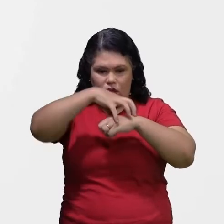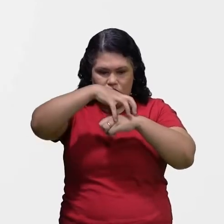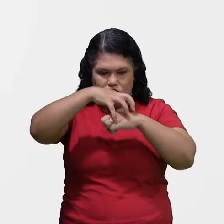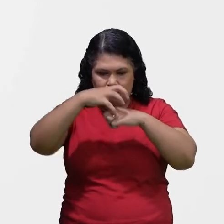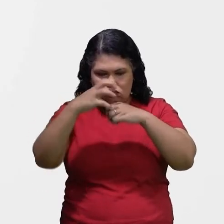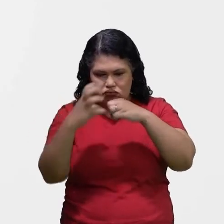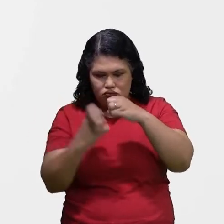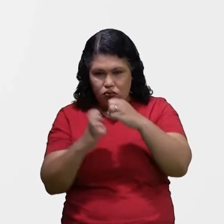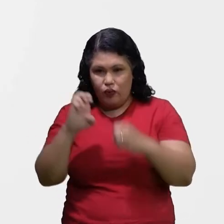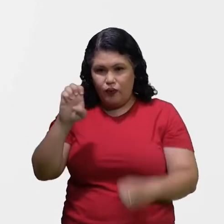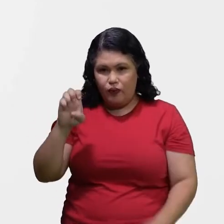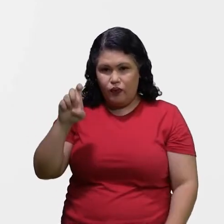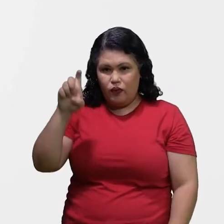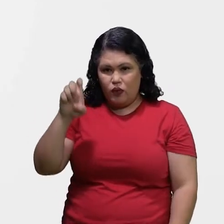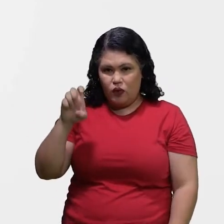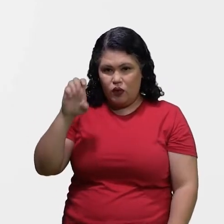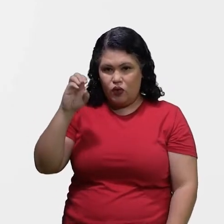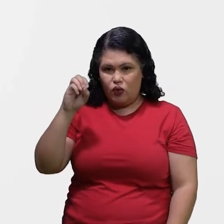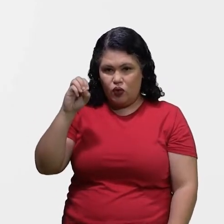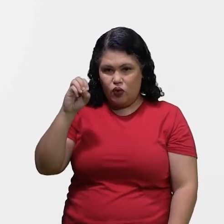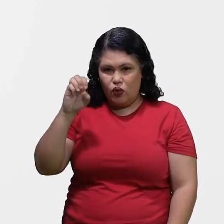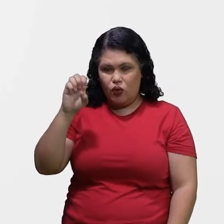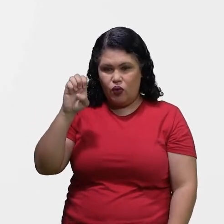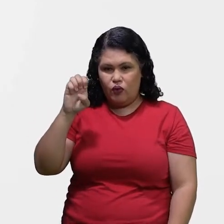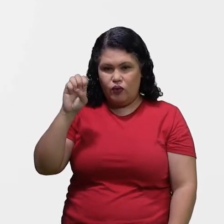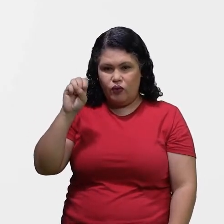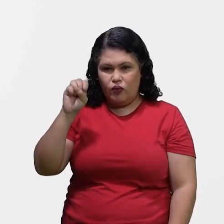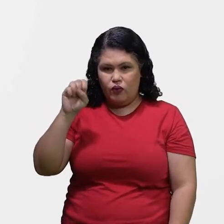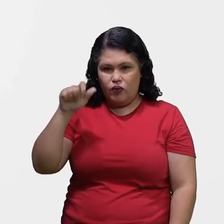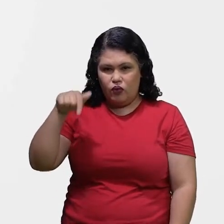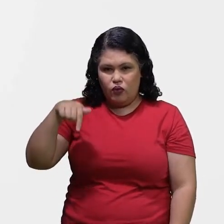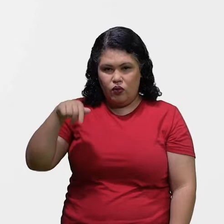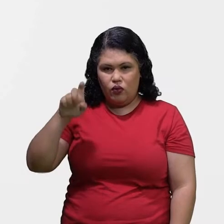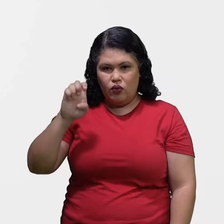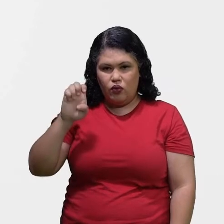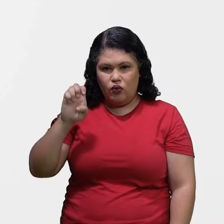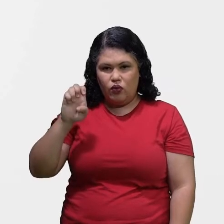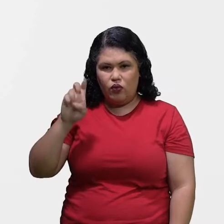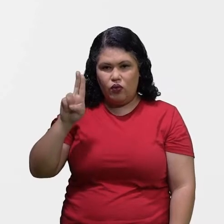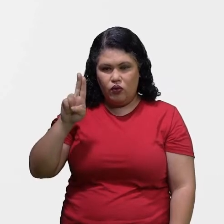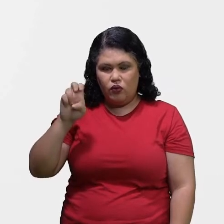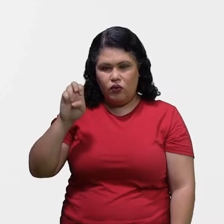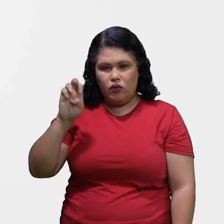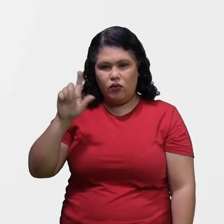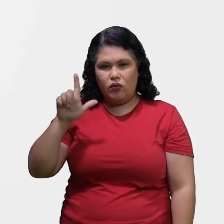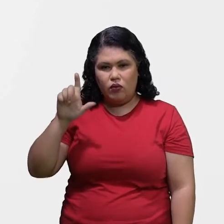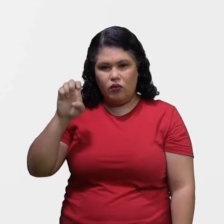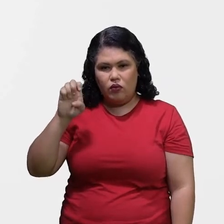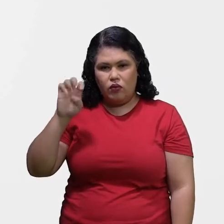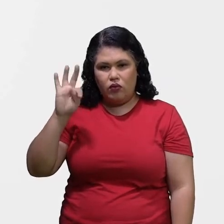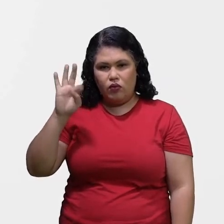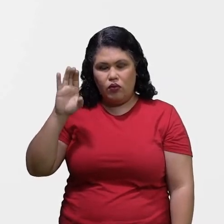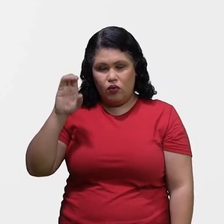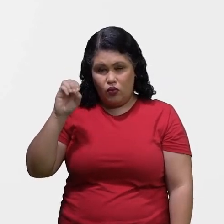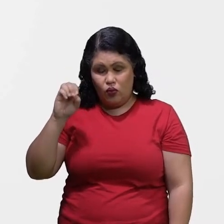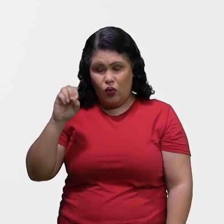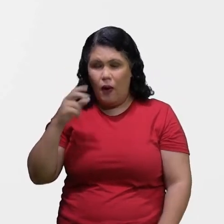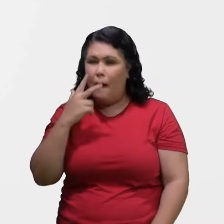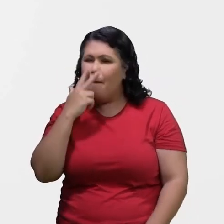mesma substância que nós temos nas unhas, né? É essa substância que dá uma apropriação,